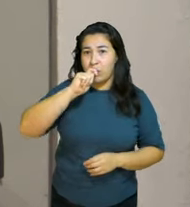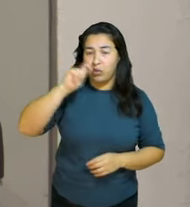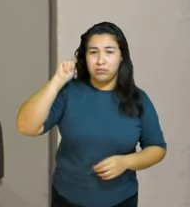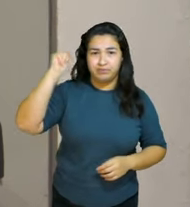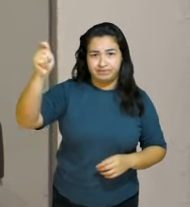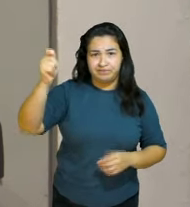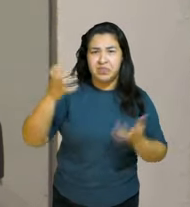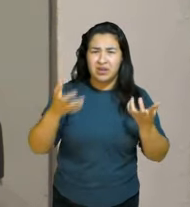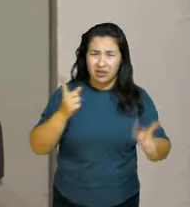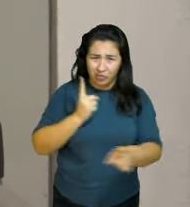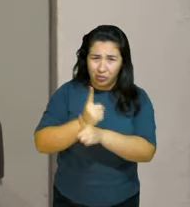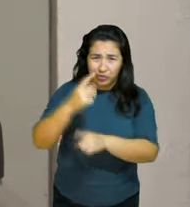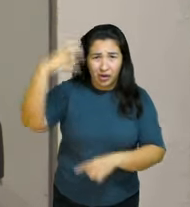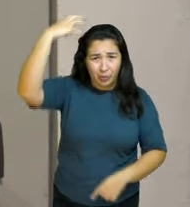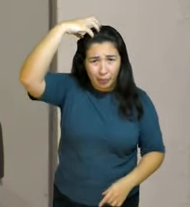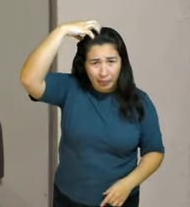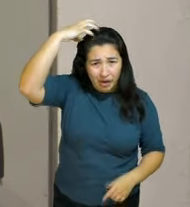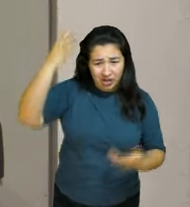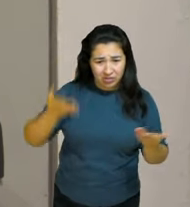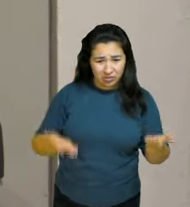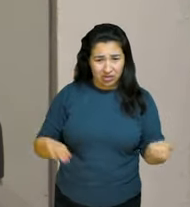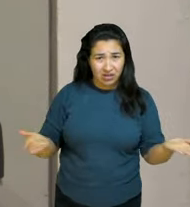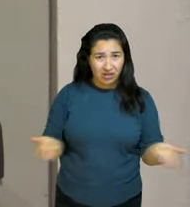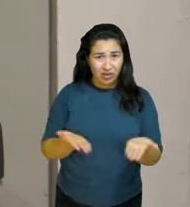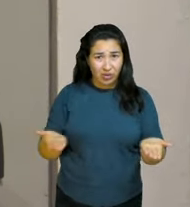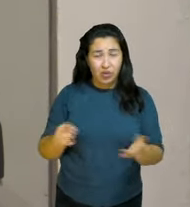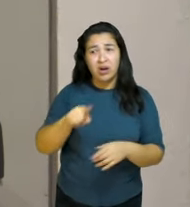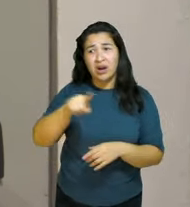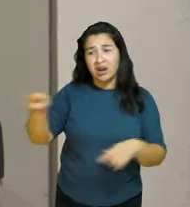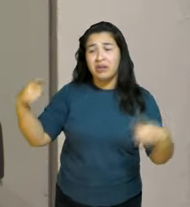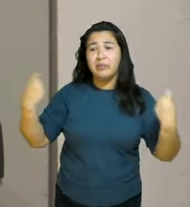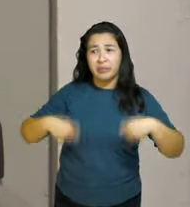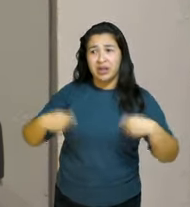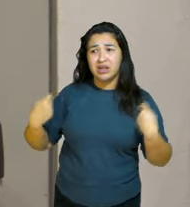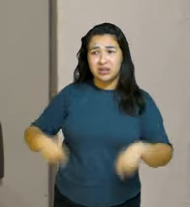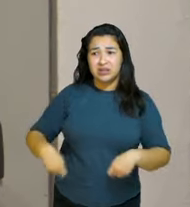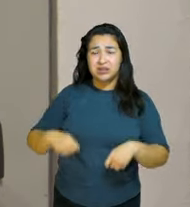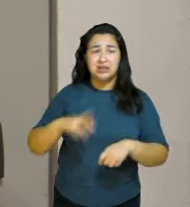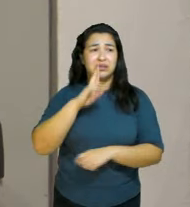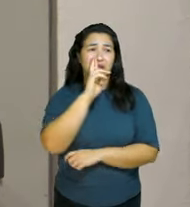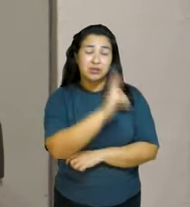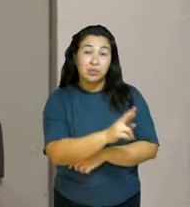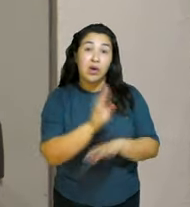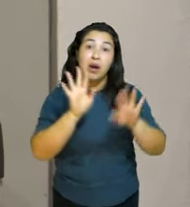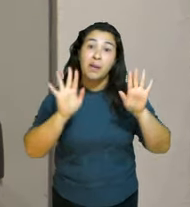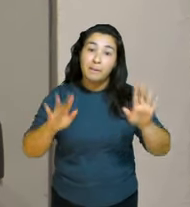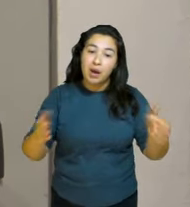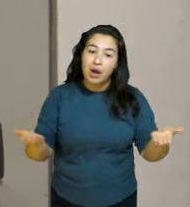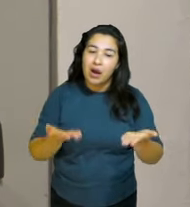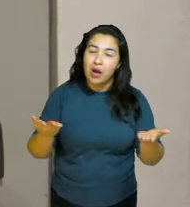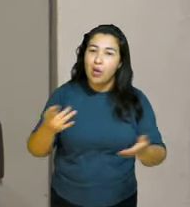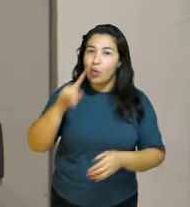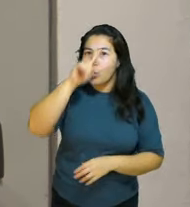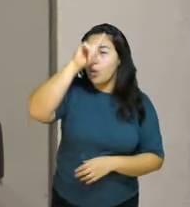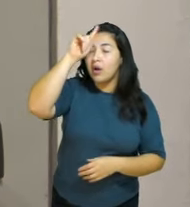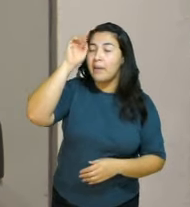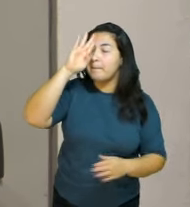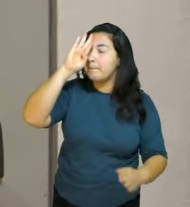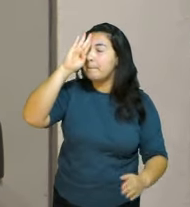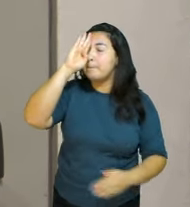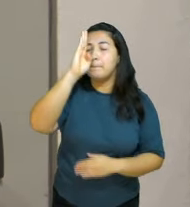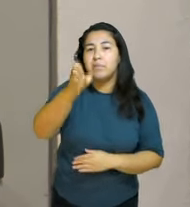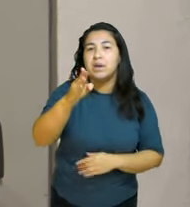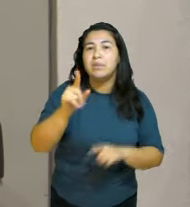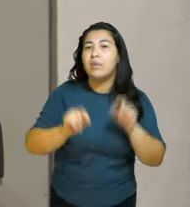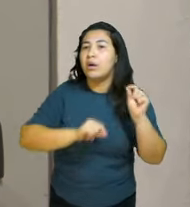culpados. Eu acho que os culpados que eles precisam assumir seus erros, consertar, e a gente seguir adiante. Mas a ideia principal da audiência pública, e a gente quer conduzir